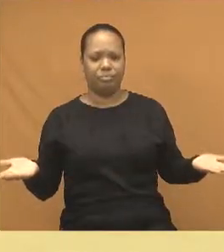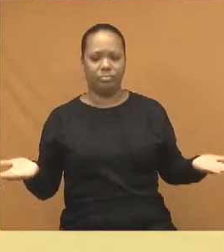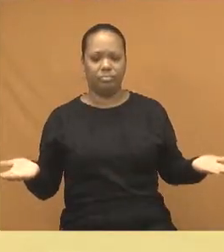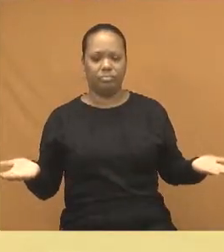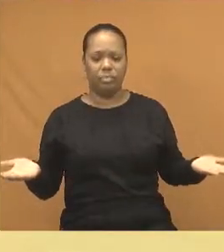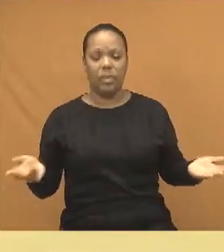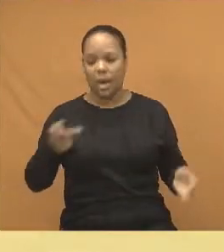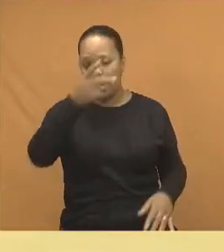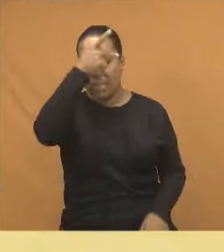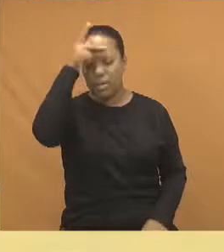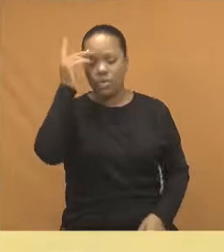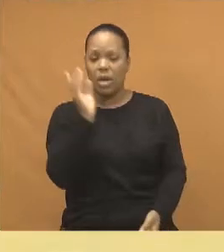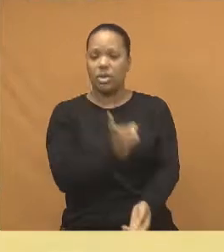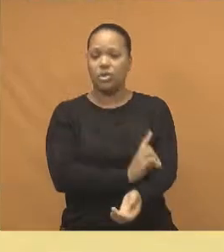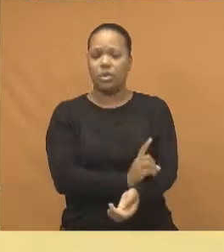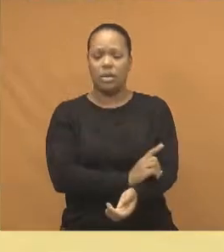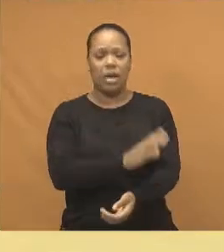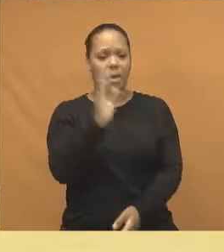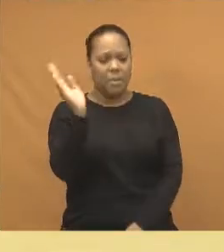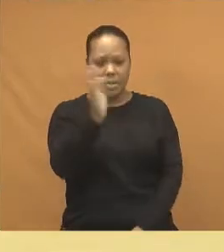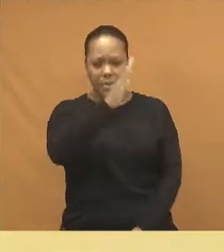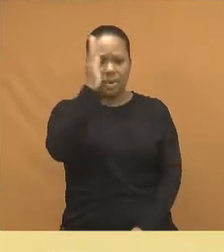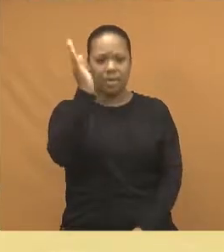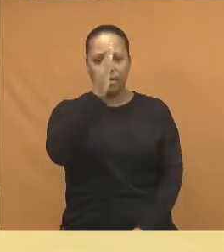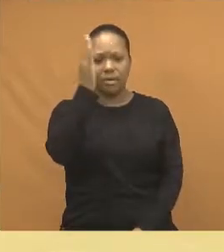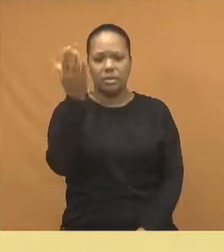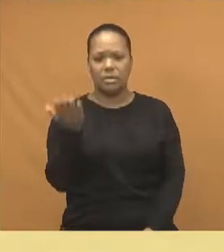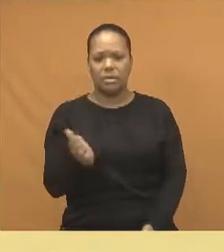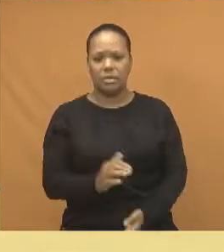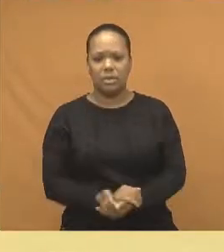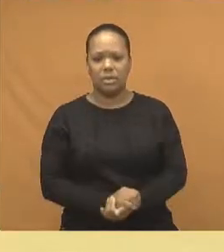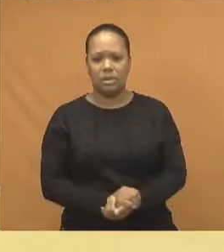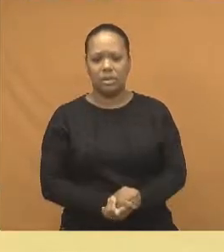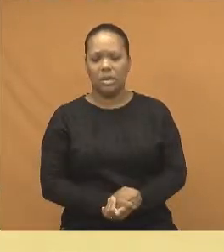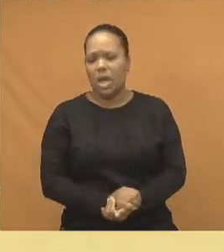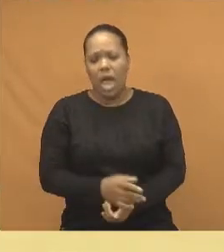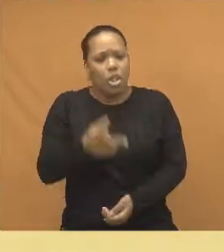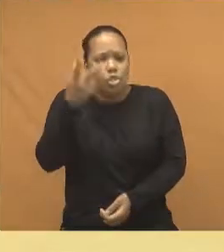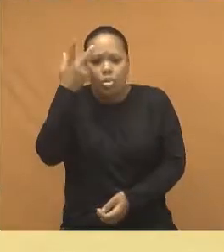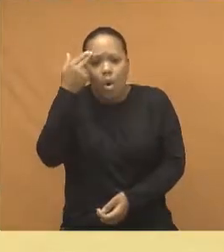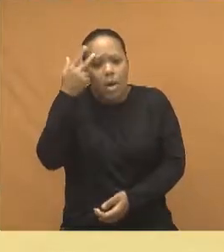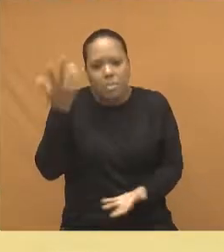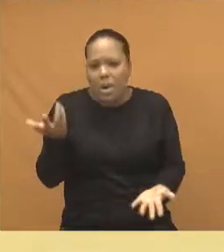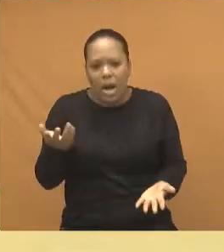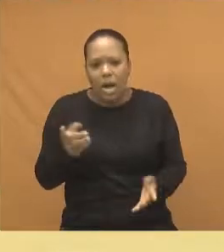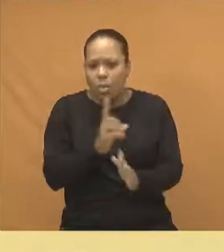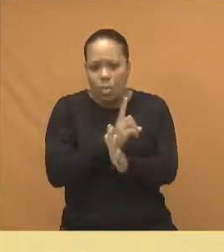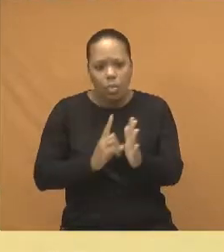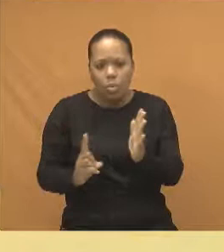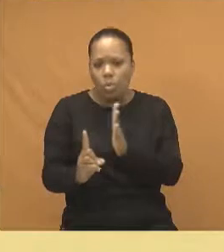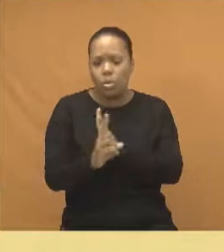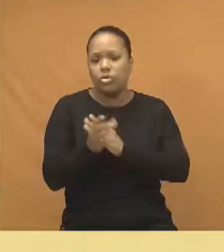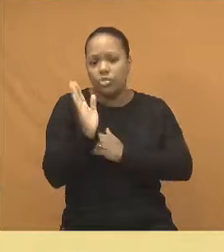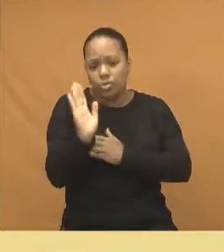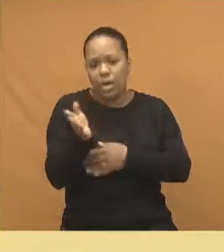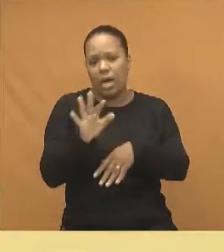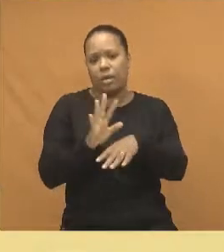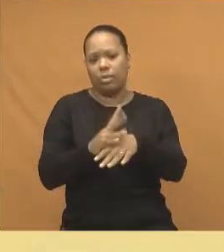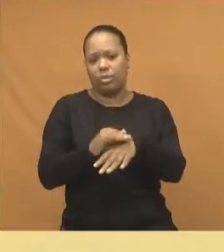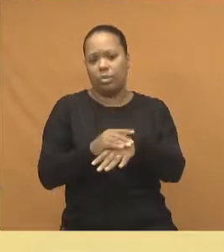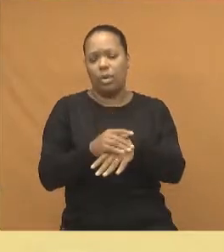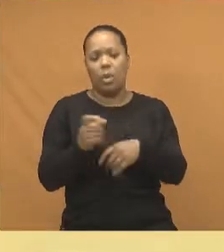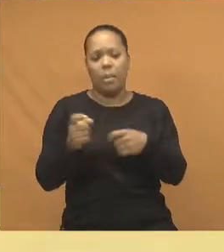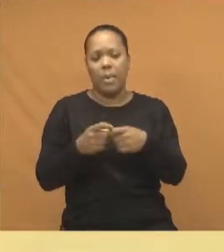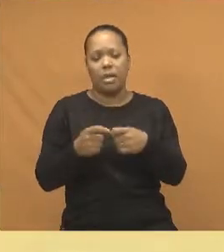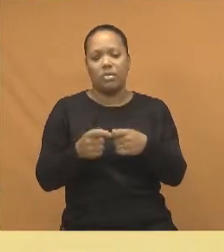Porque uma pessoa diabética que está descompensada, ela já vai ser atendida pelo médico, porque ela já está em crise. O